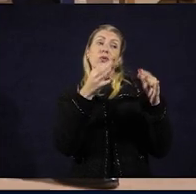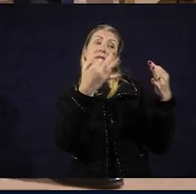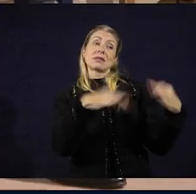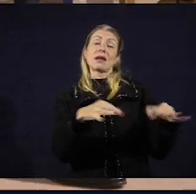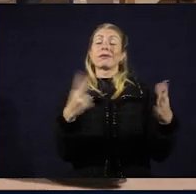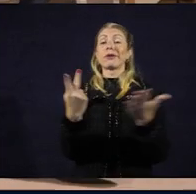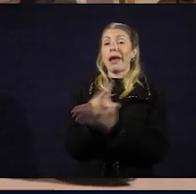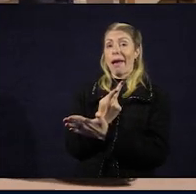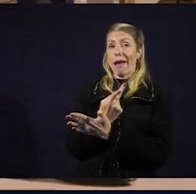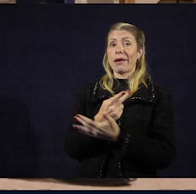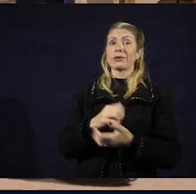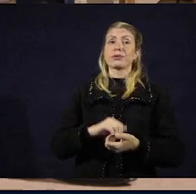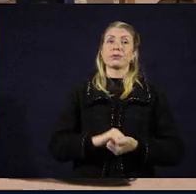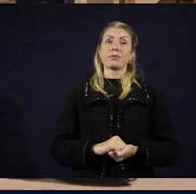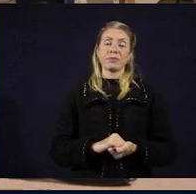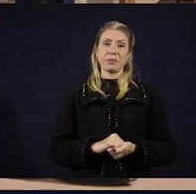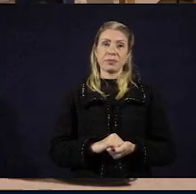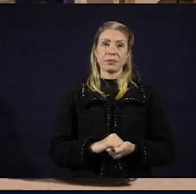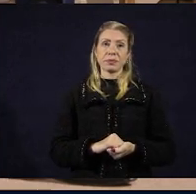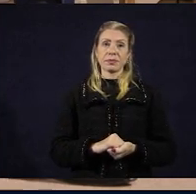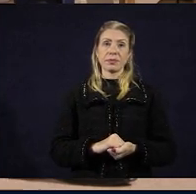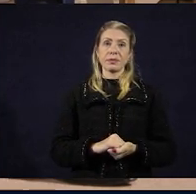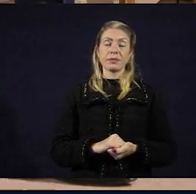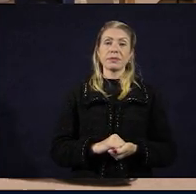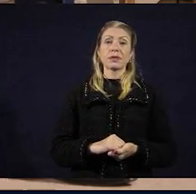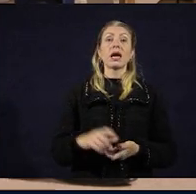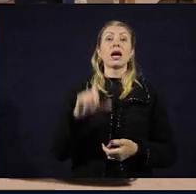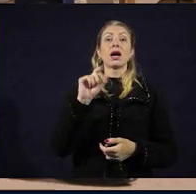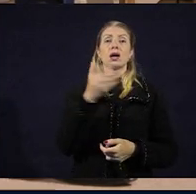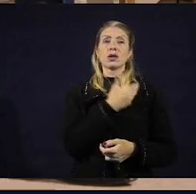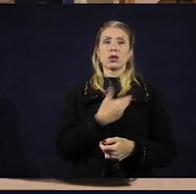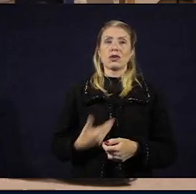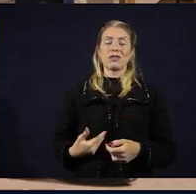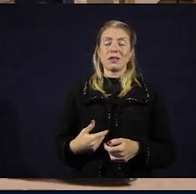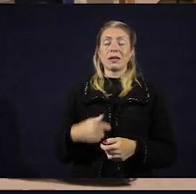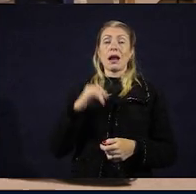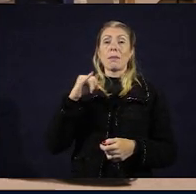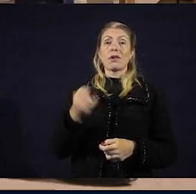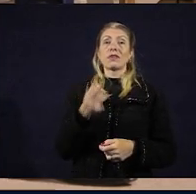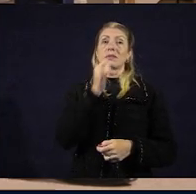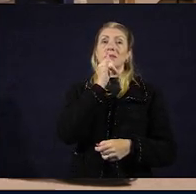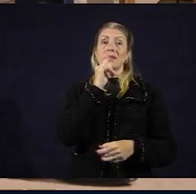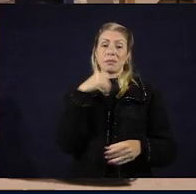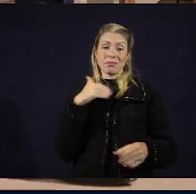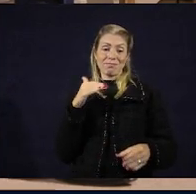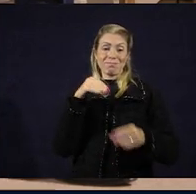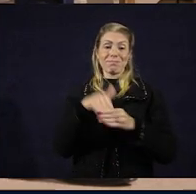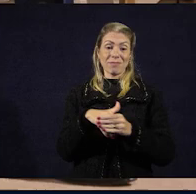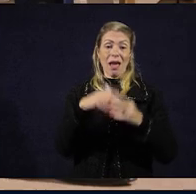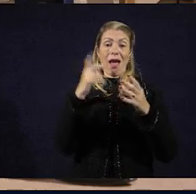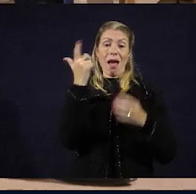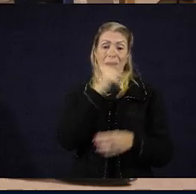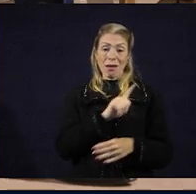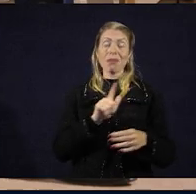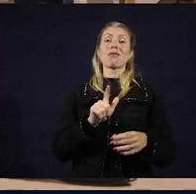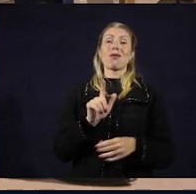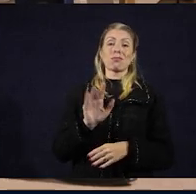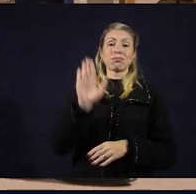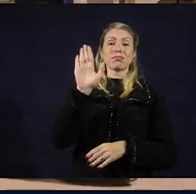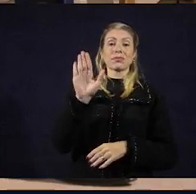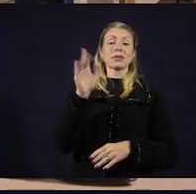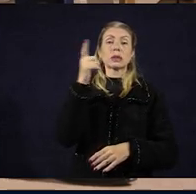isso teve uma coisa que os governantes sempre falam é aproveitar a lua de mel quando é eleito né porque normalmente o governo eleito ele tem ali